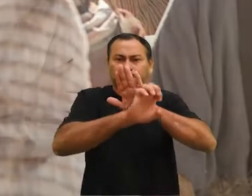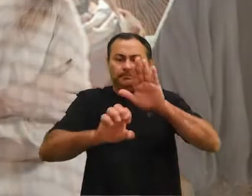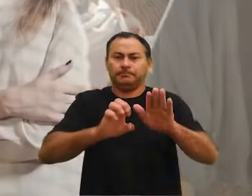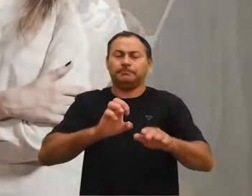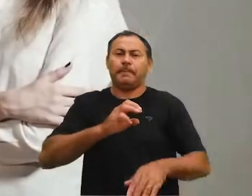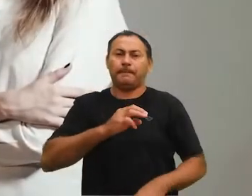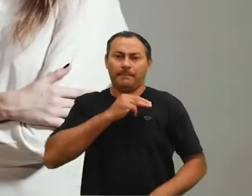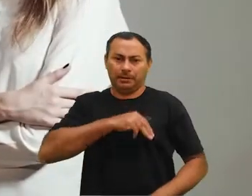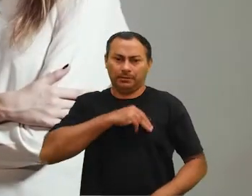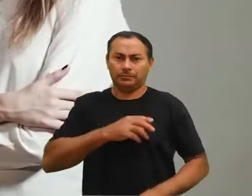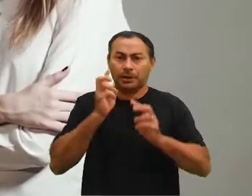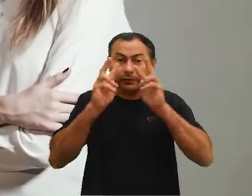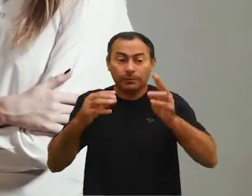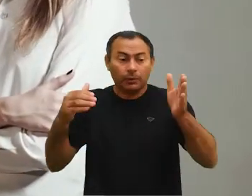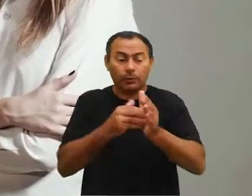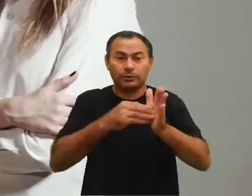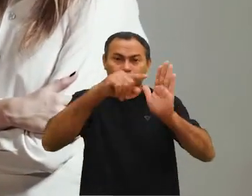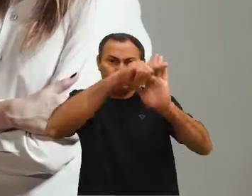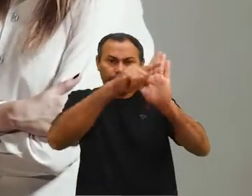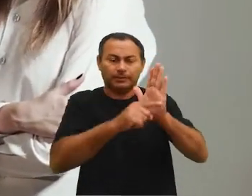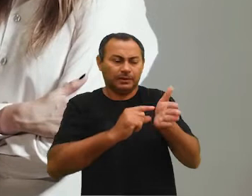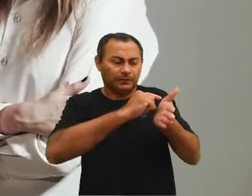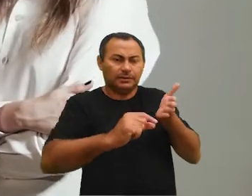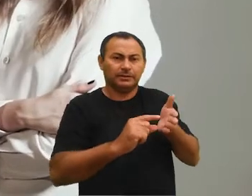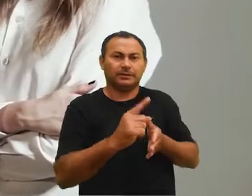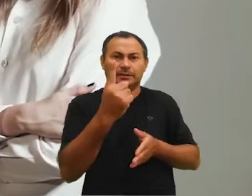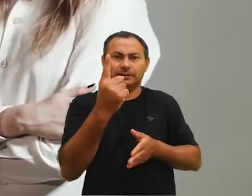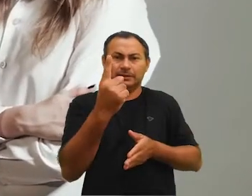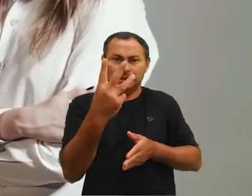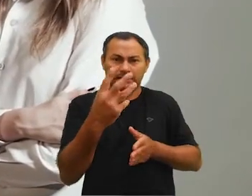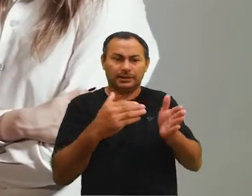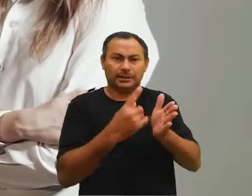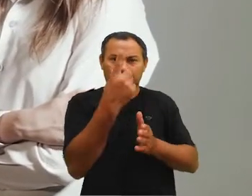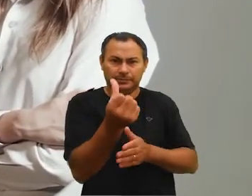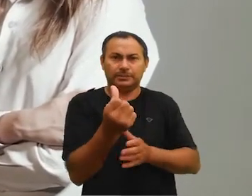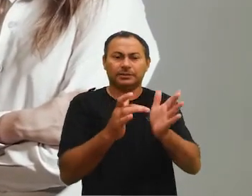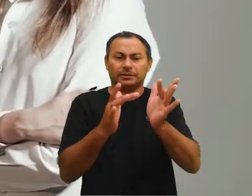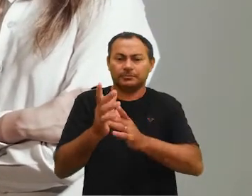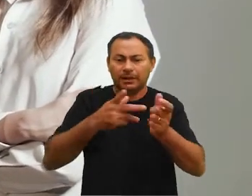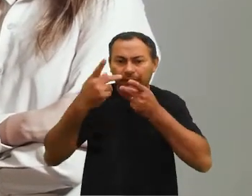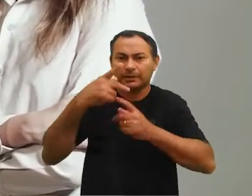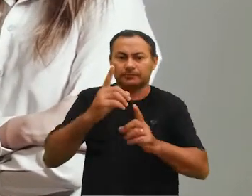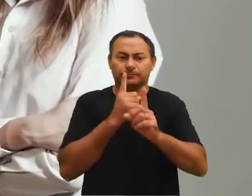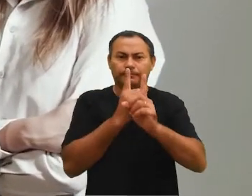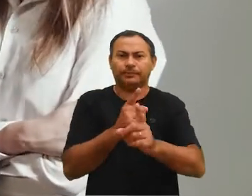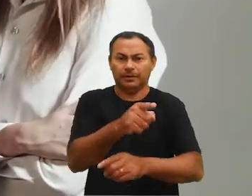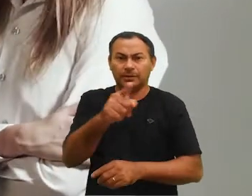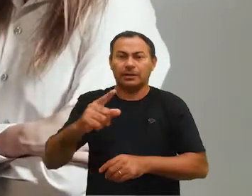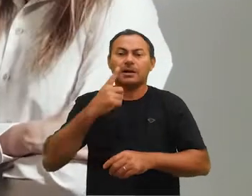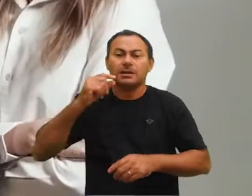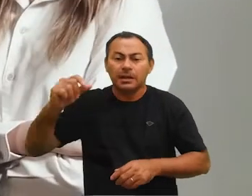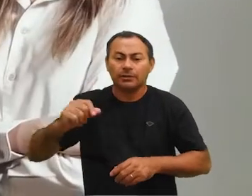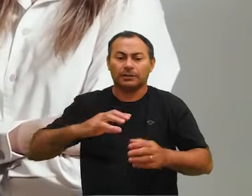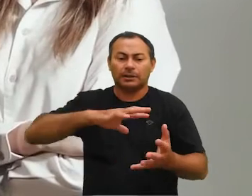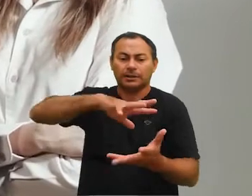Mateus. Conforme vimos no último programa, nos versículos 13 a 16, Jesus disse aos seus discípulos, vocês são o